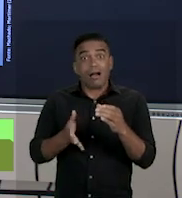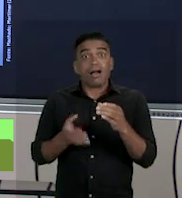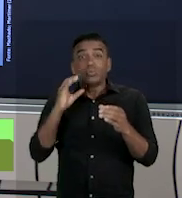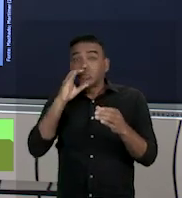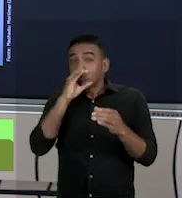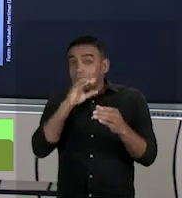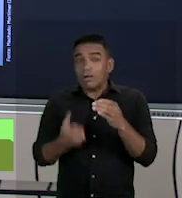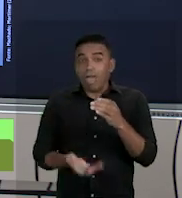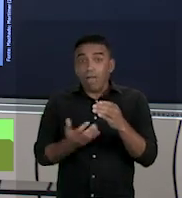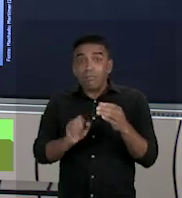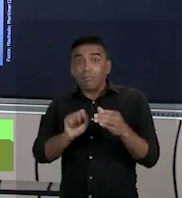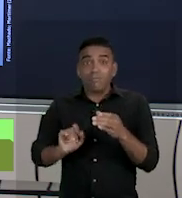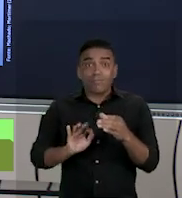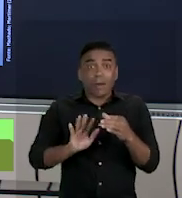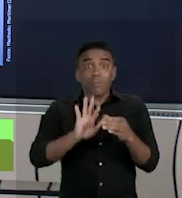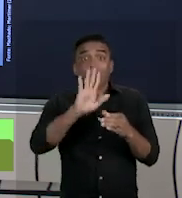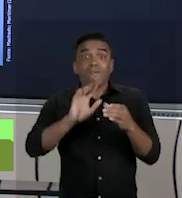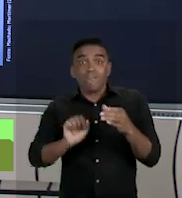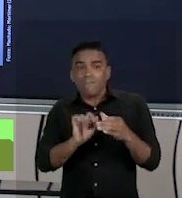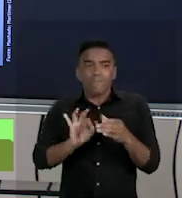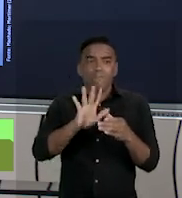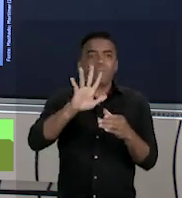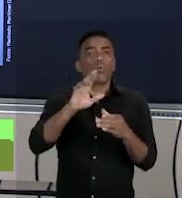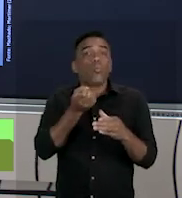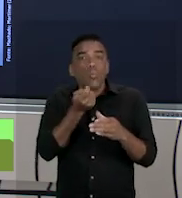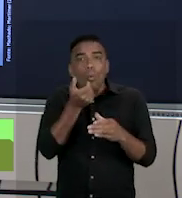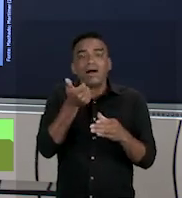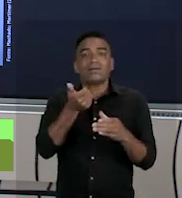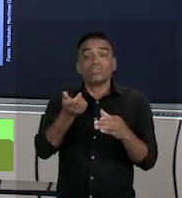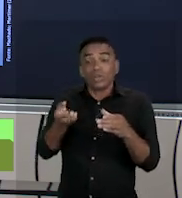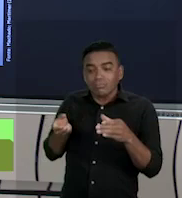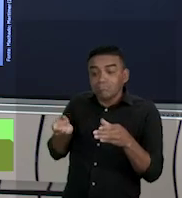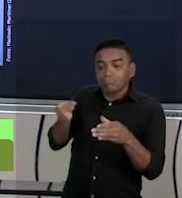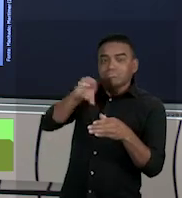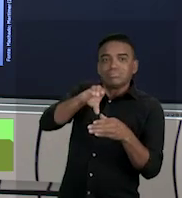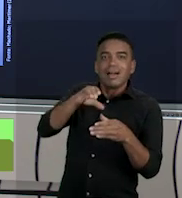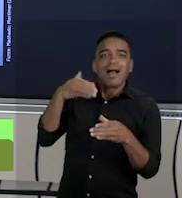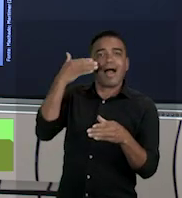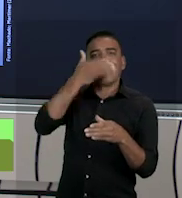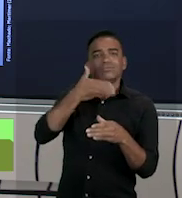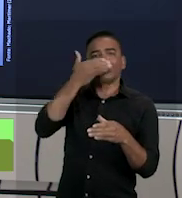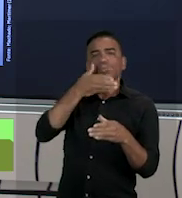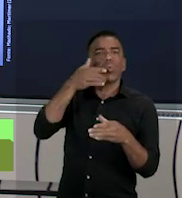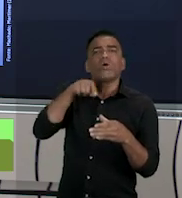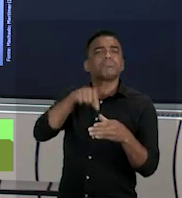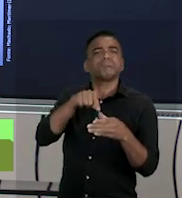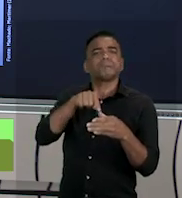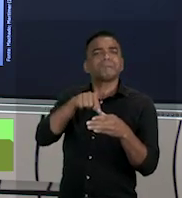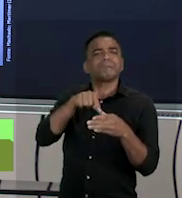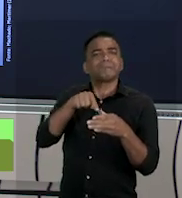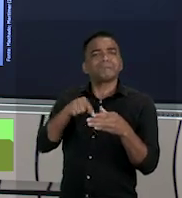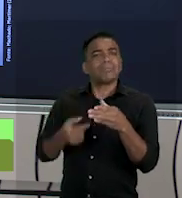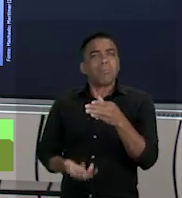vapor, porém, quando eu coloquei o açúcar ali dentro, o que eu fiz?